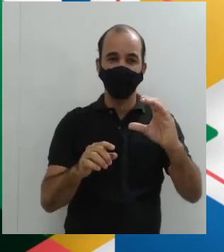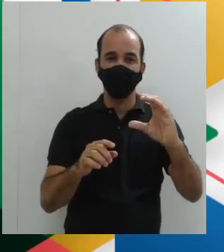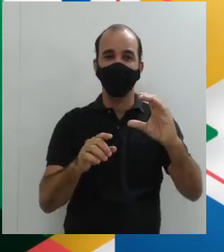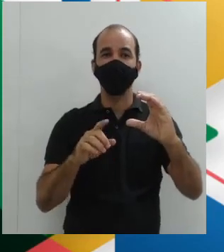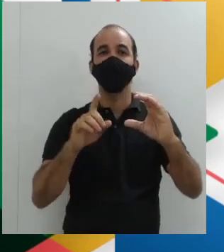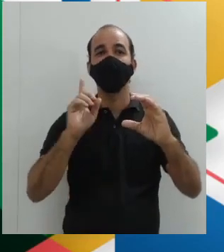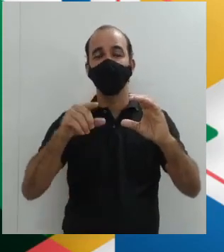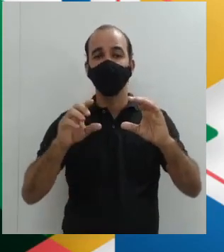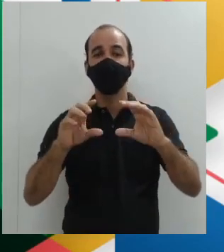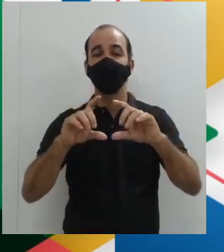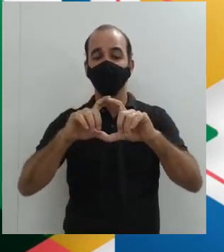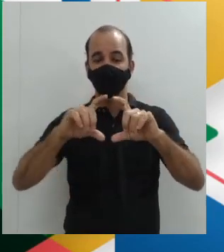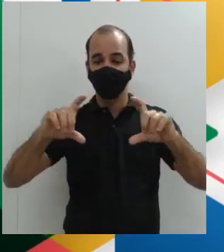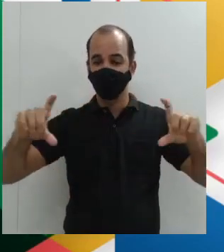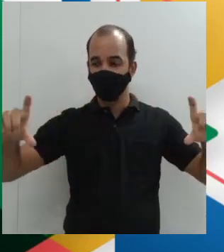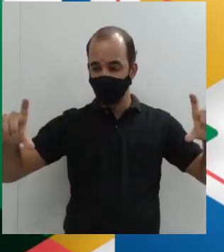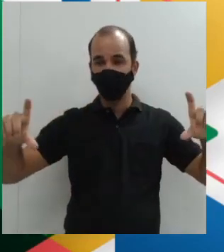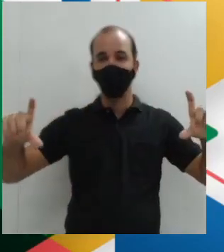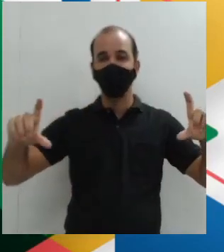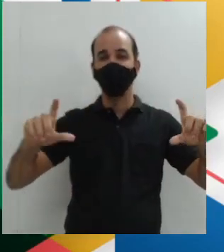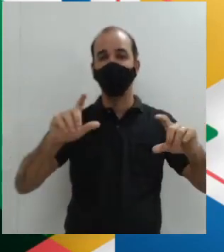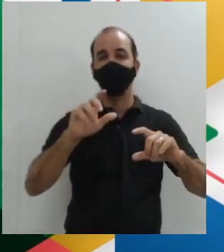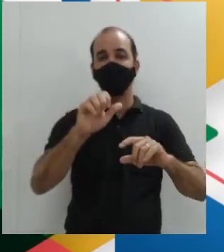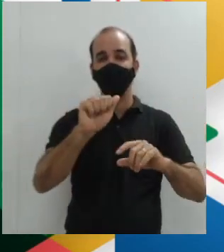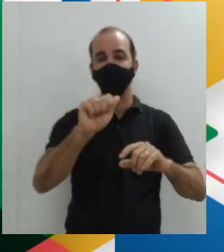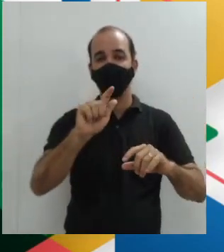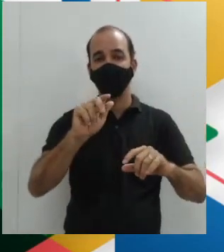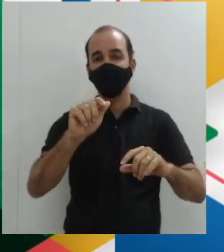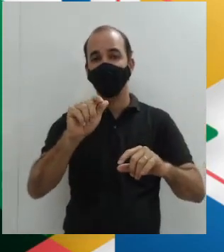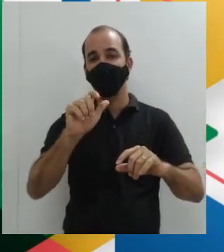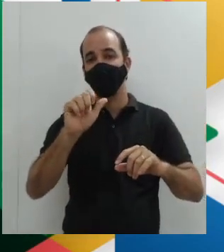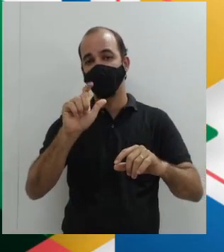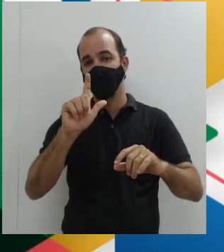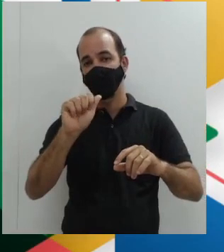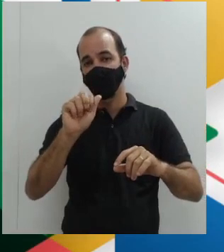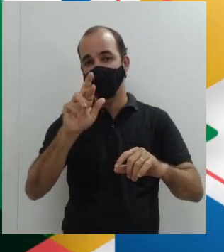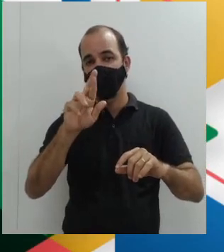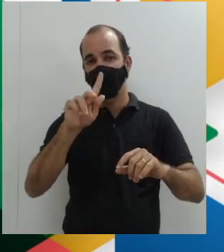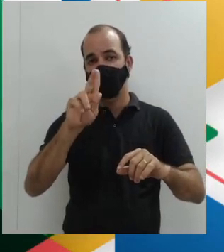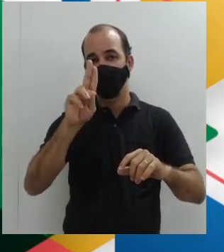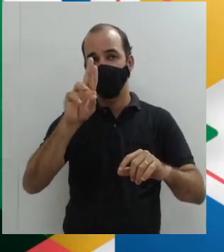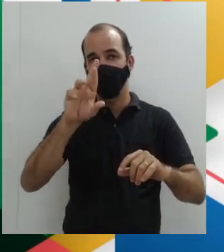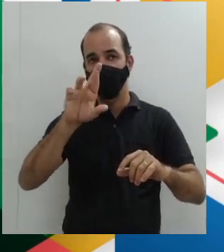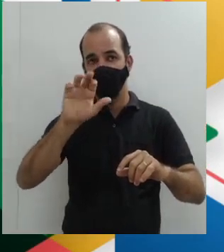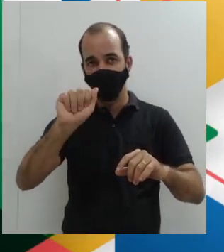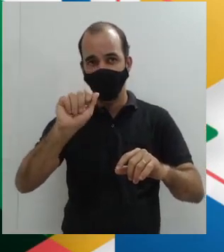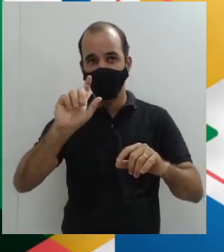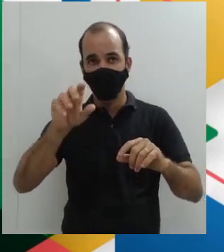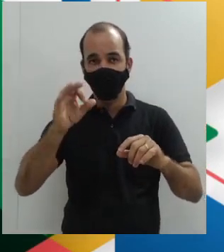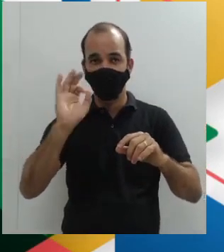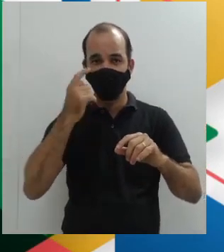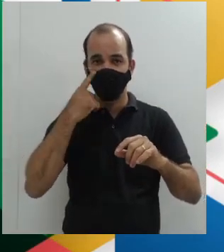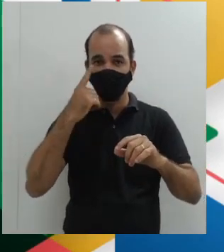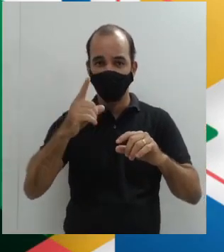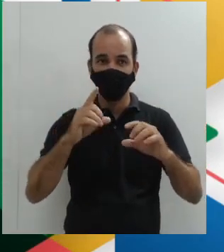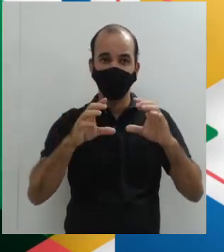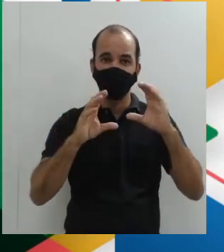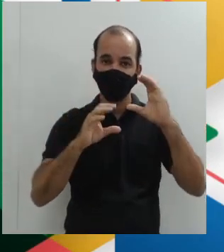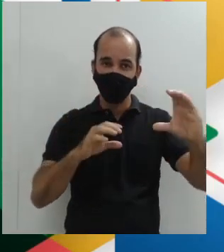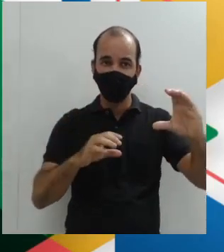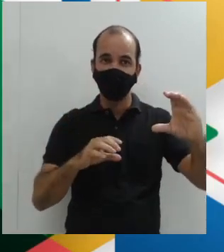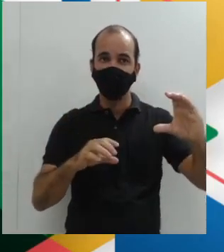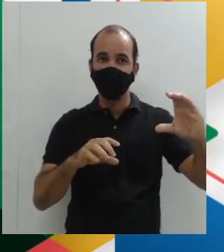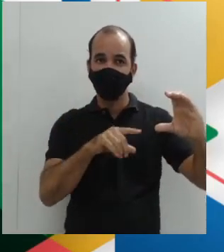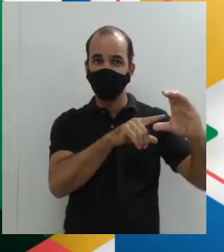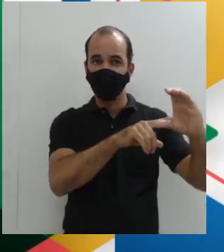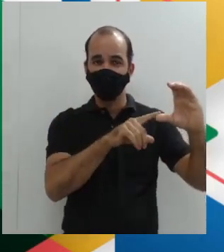a largura da figura, né? Então, observe que esse C está exatamente aí dessa forma espalhado, tá certo? Eu tenho, ó,